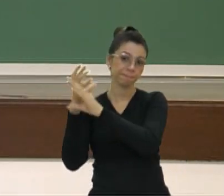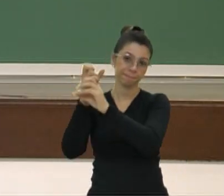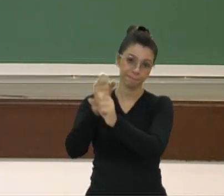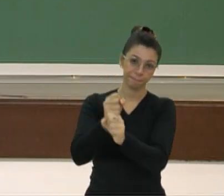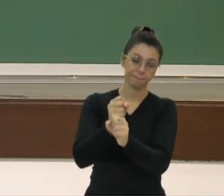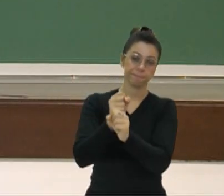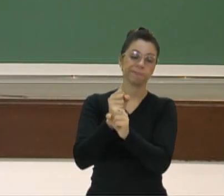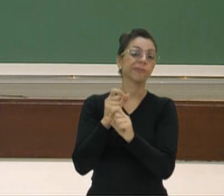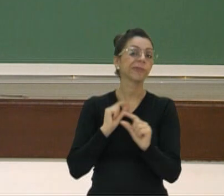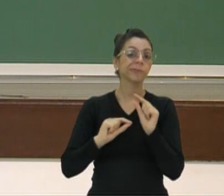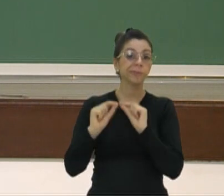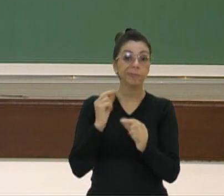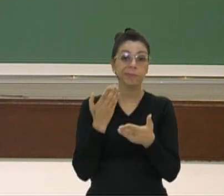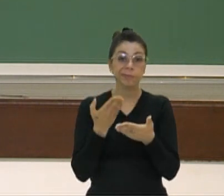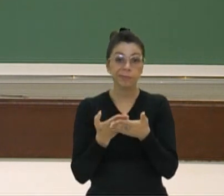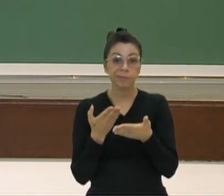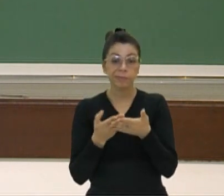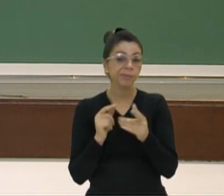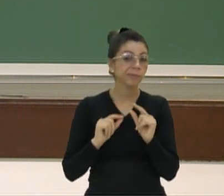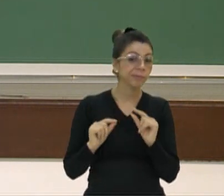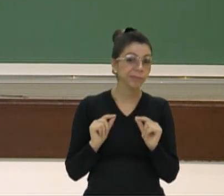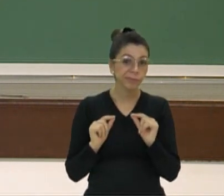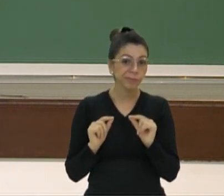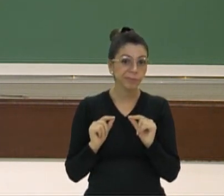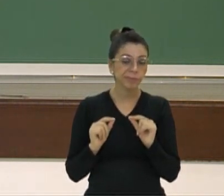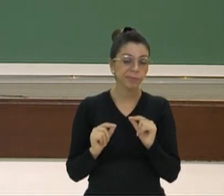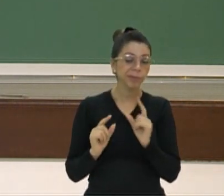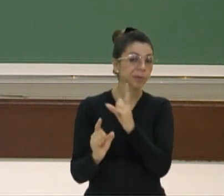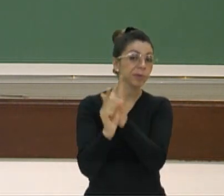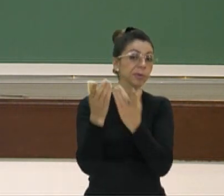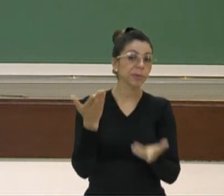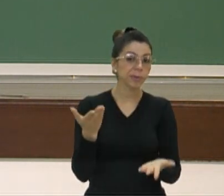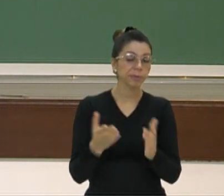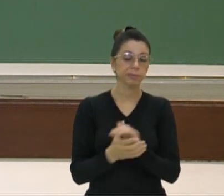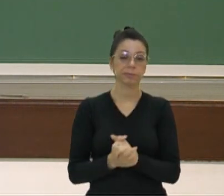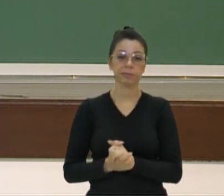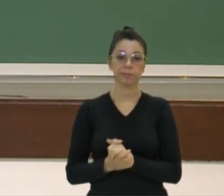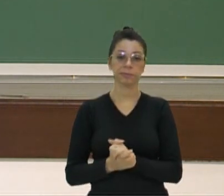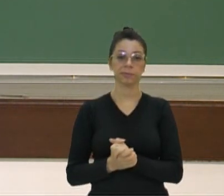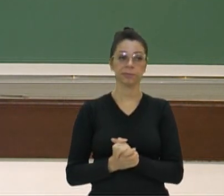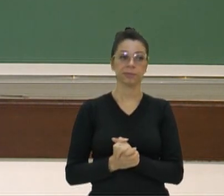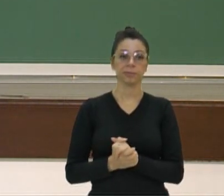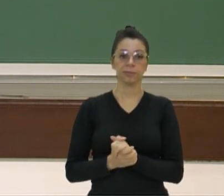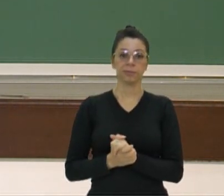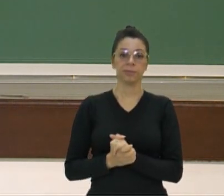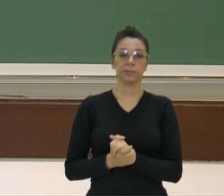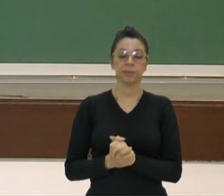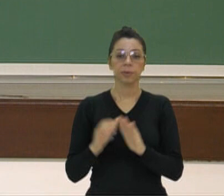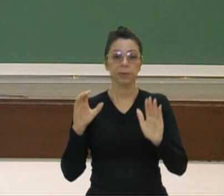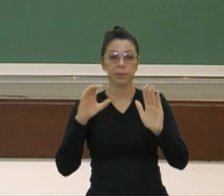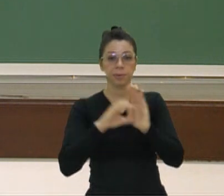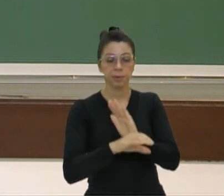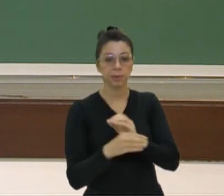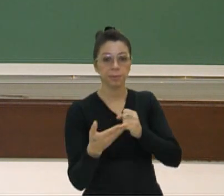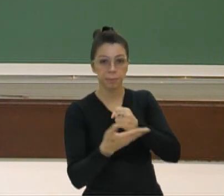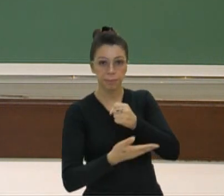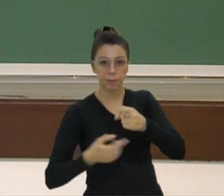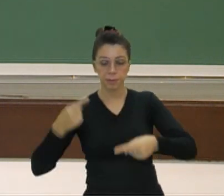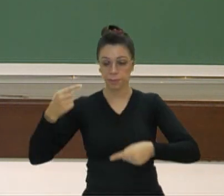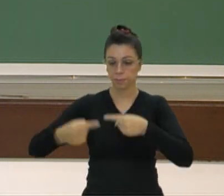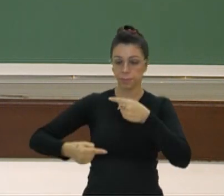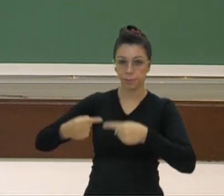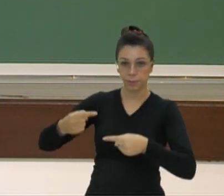retomadinha e o que a gente fez basicamente nesse encontro. Falamos um pouquinho de conceitos básicos políticos,